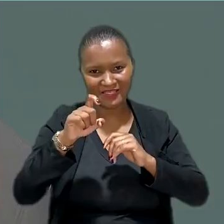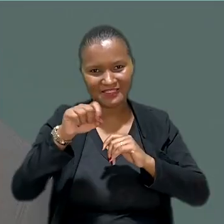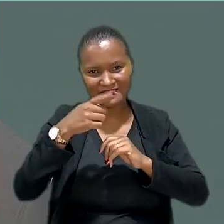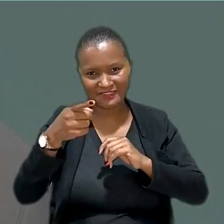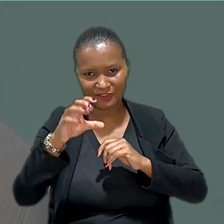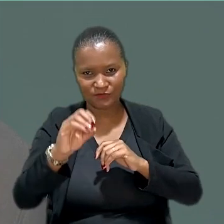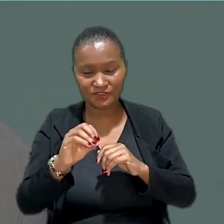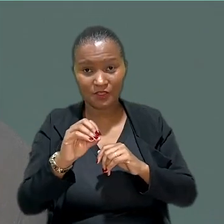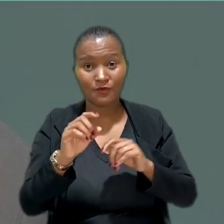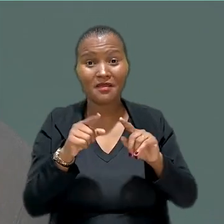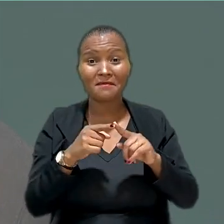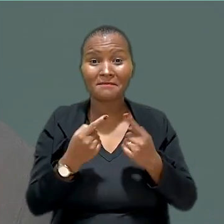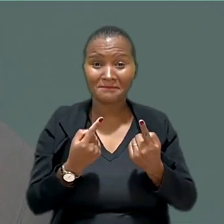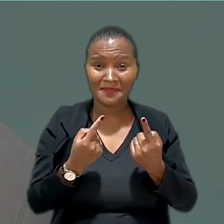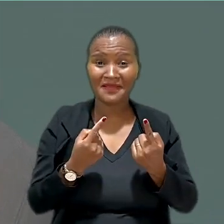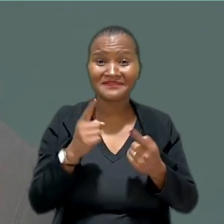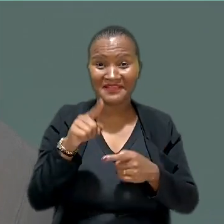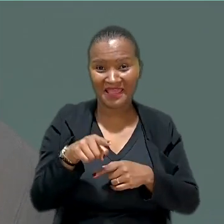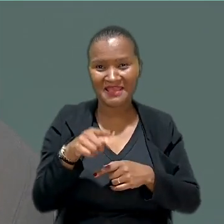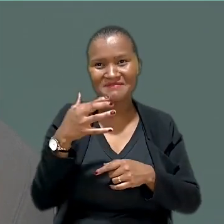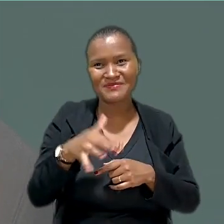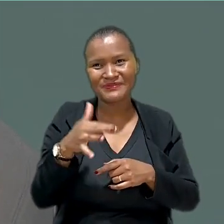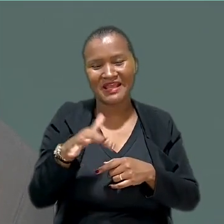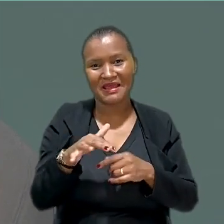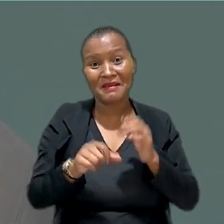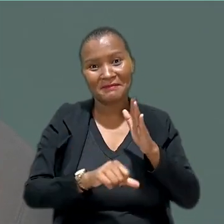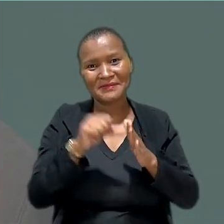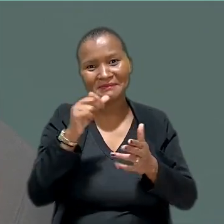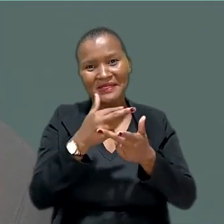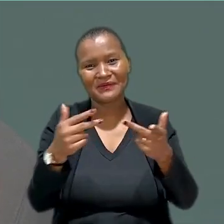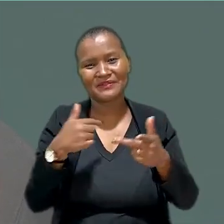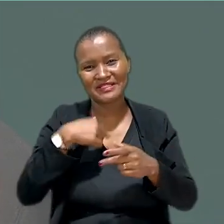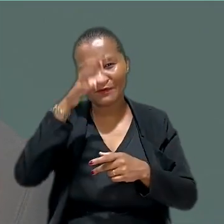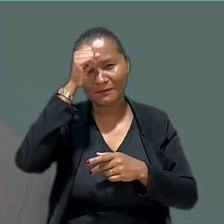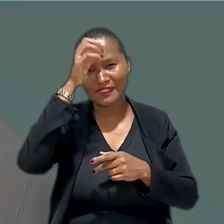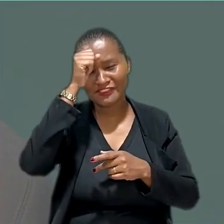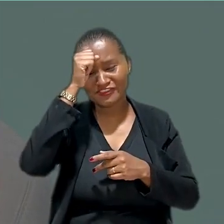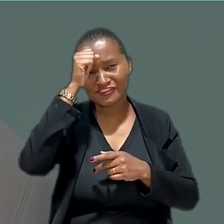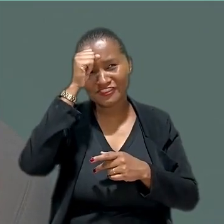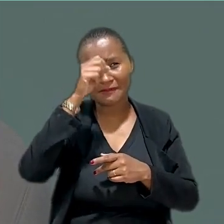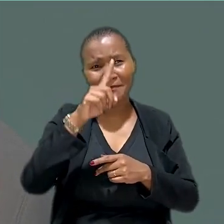Execução. Mas ele me é muito caro, porque foi a primeira lição que eu aprendi no ano de